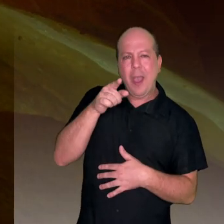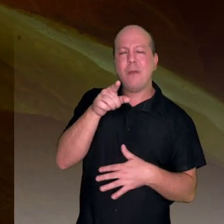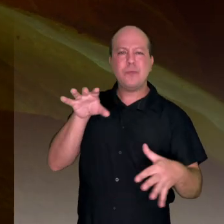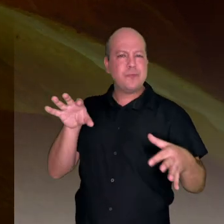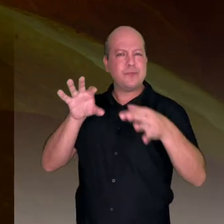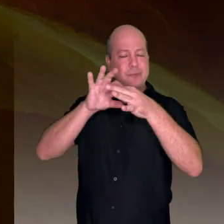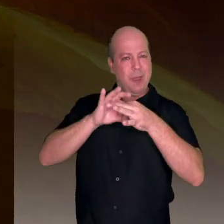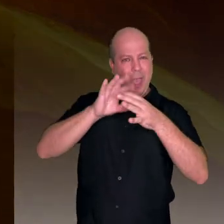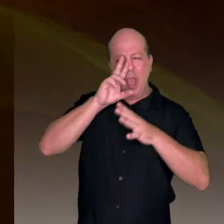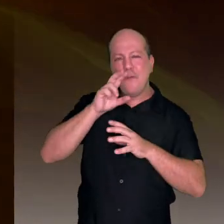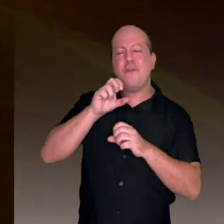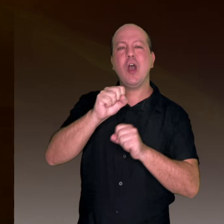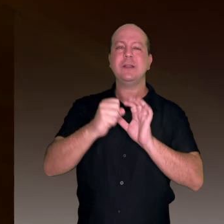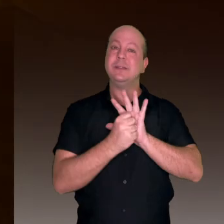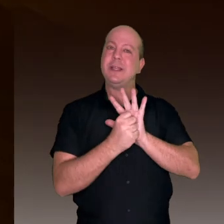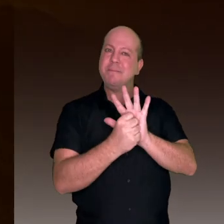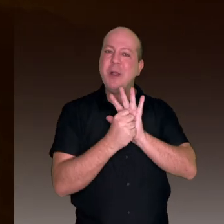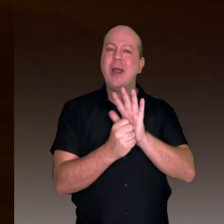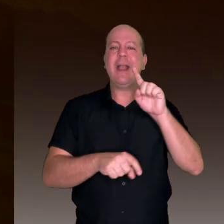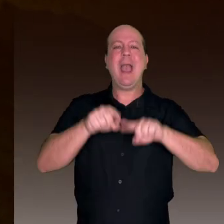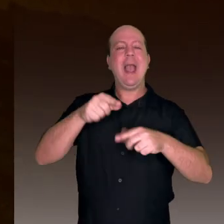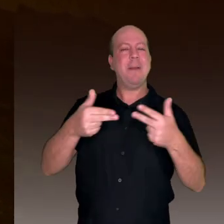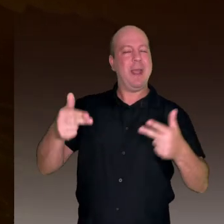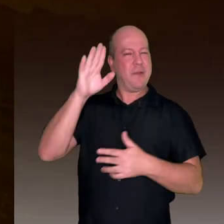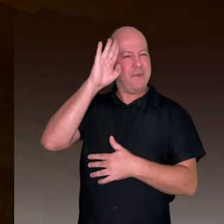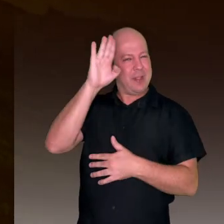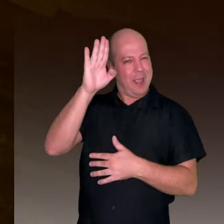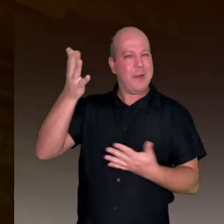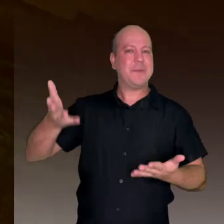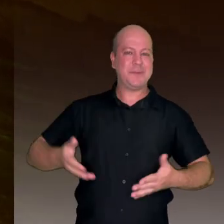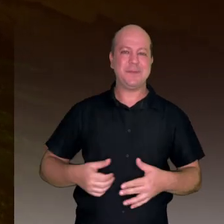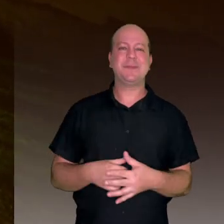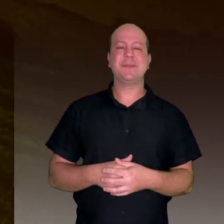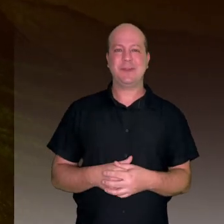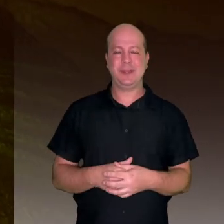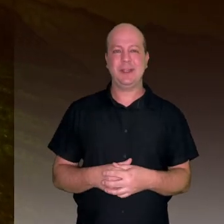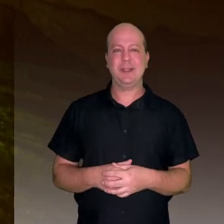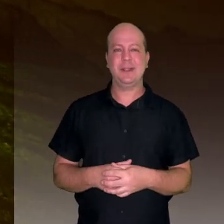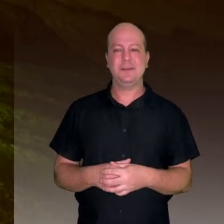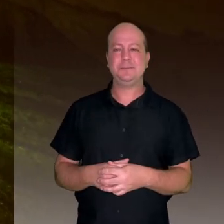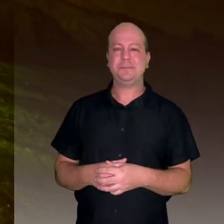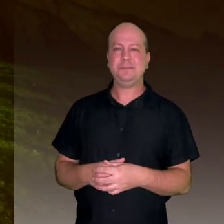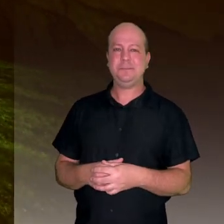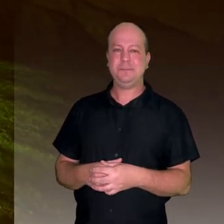contemplativas que se entrelaçam com a força simbólica desse elemento vital.